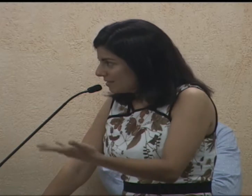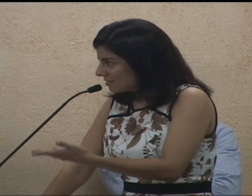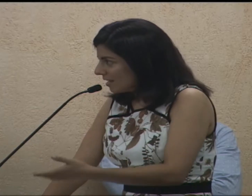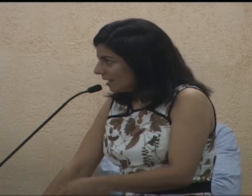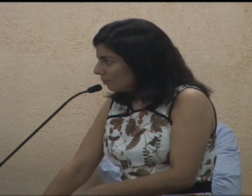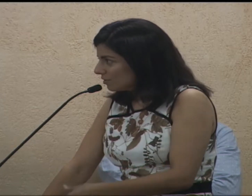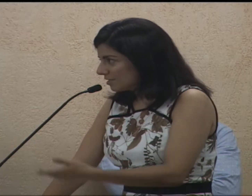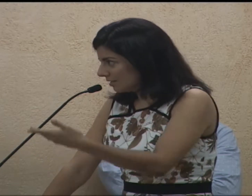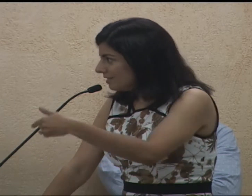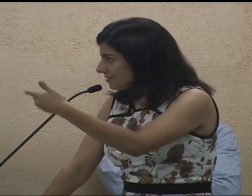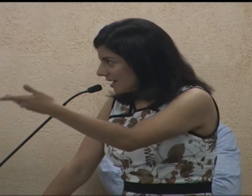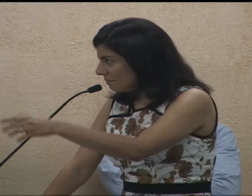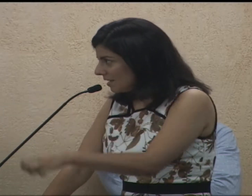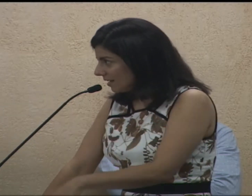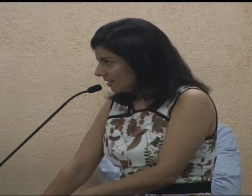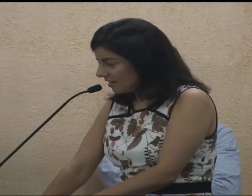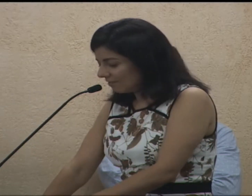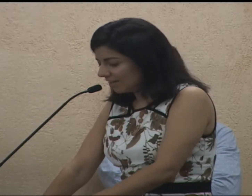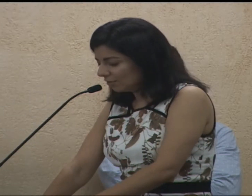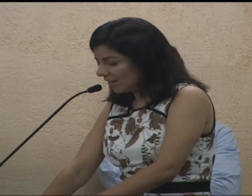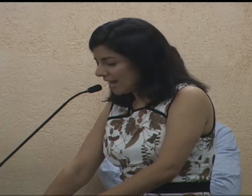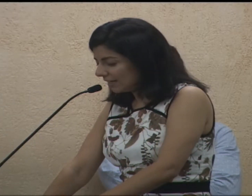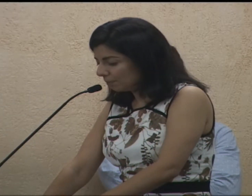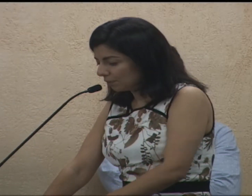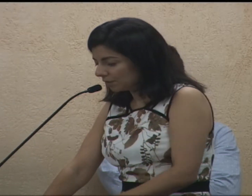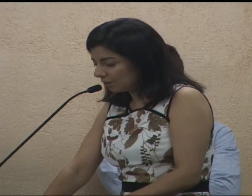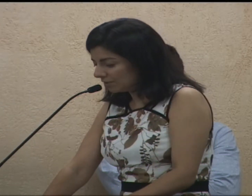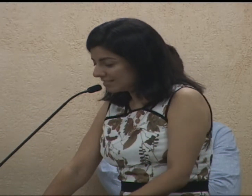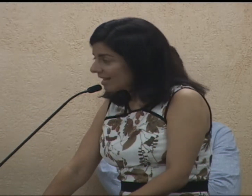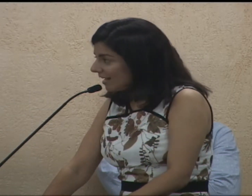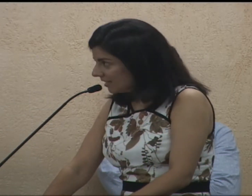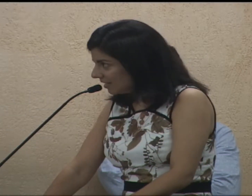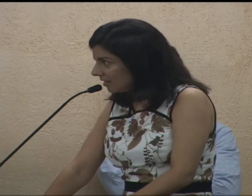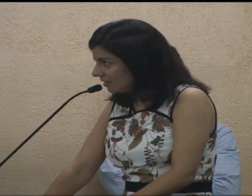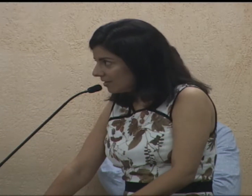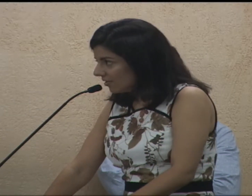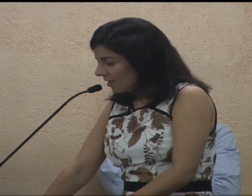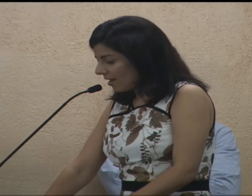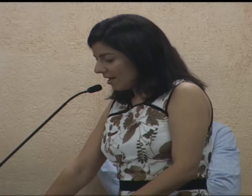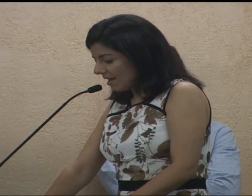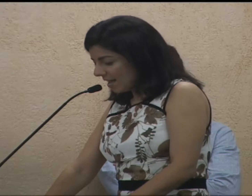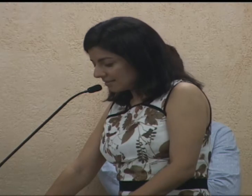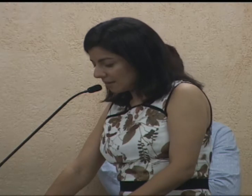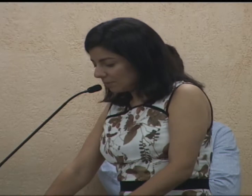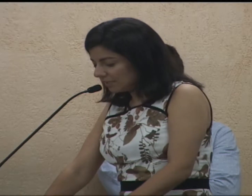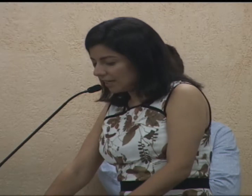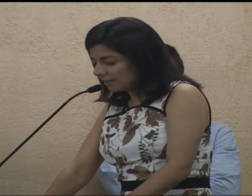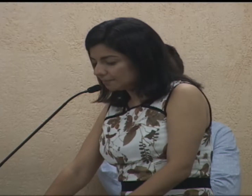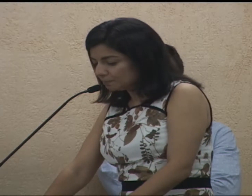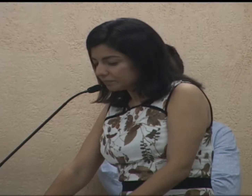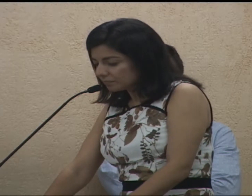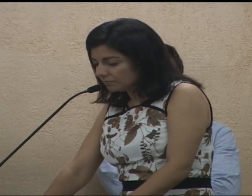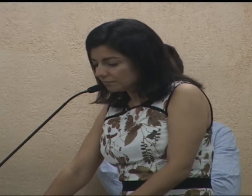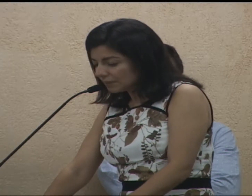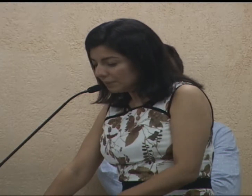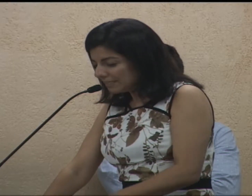momento, pensei na moção e sabia que a vereadora Érica protagonizaria esta